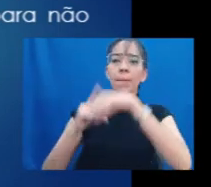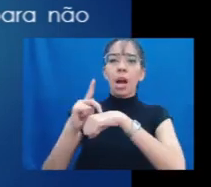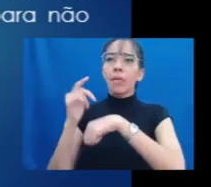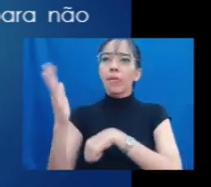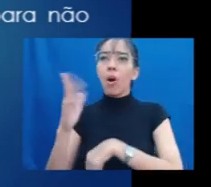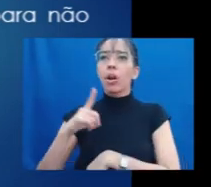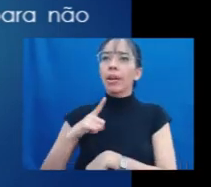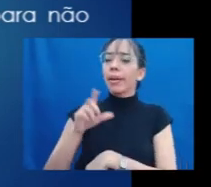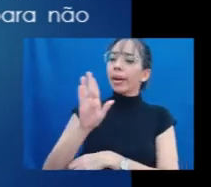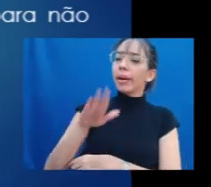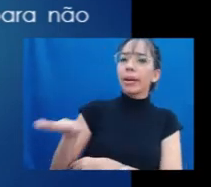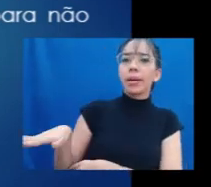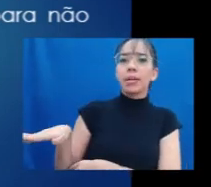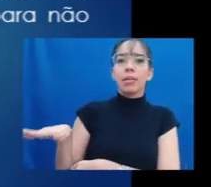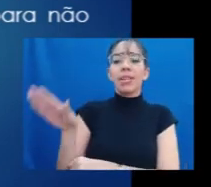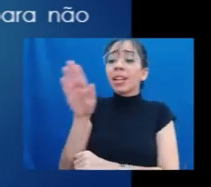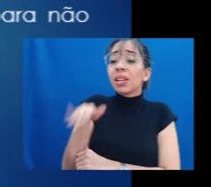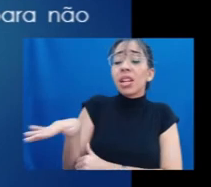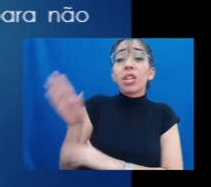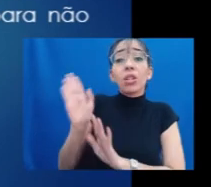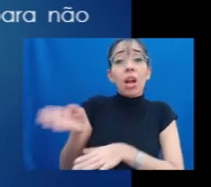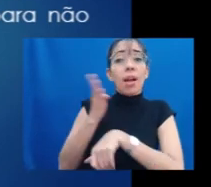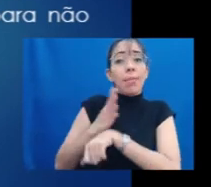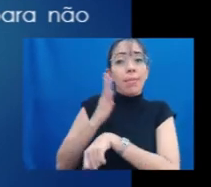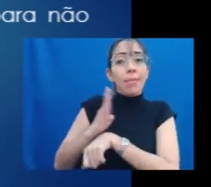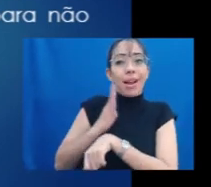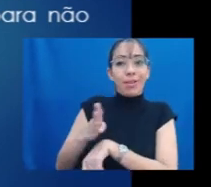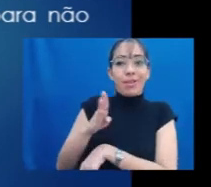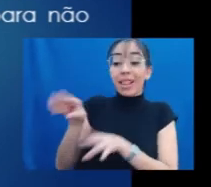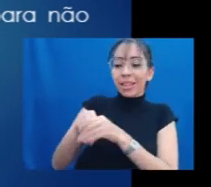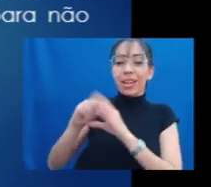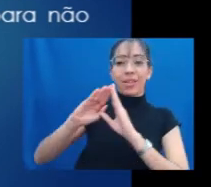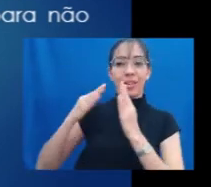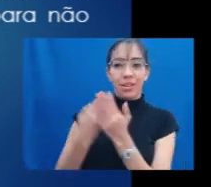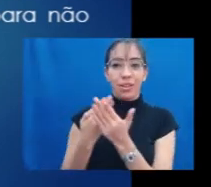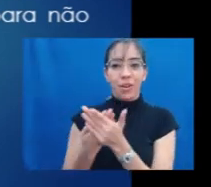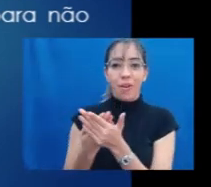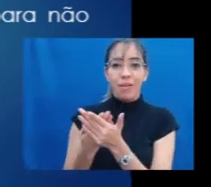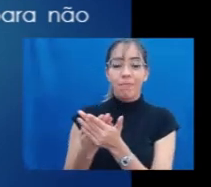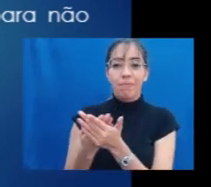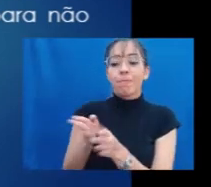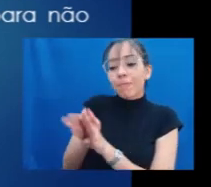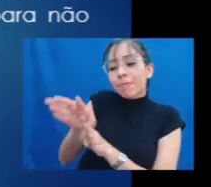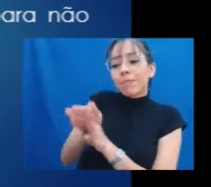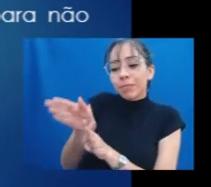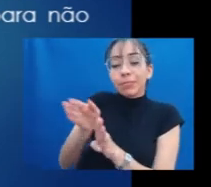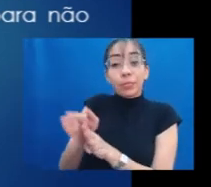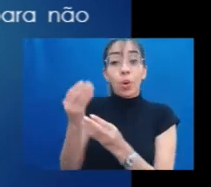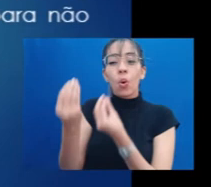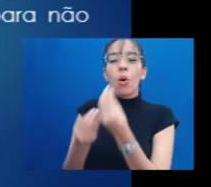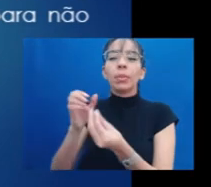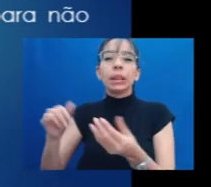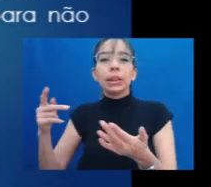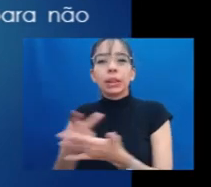vê que em vários países, as crianças, quando estão lá ali no jardim da infância, elas já são treinadas em rotas de fuga, né? Se